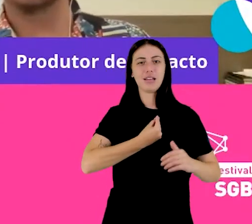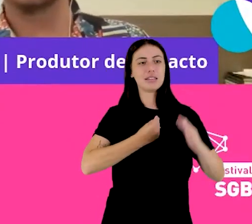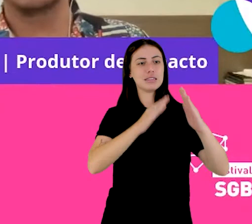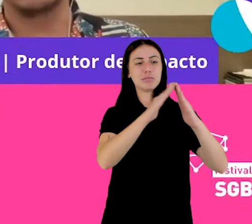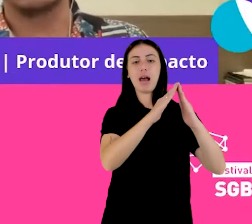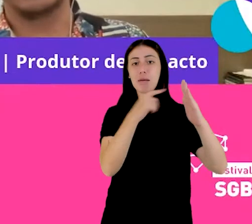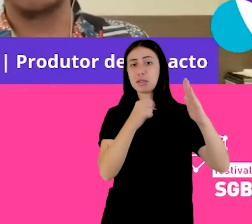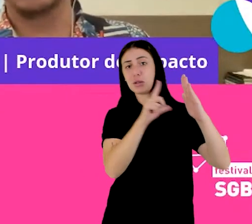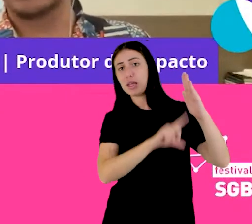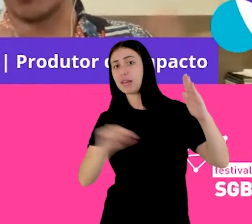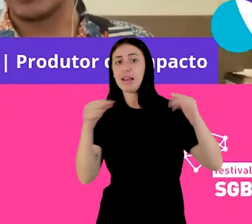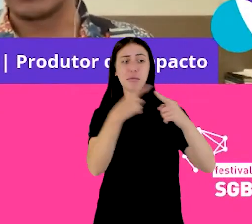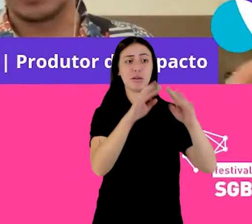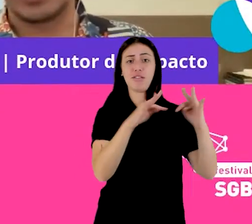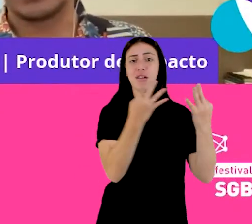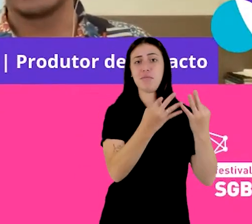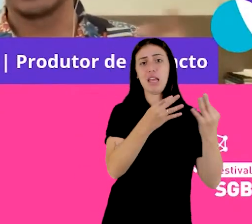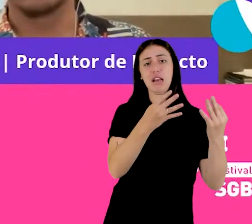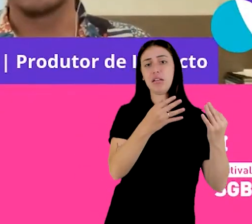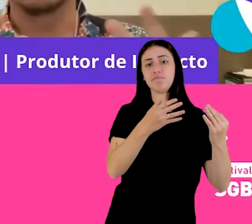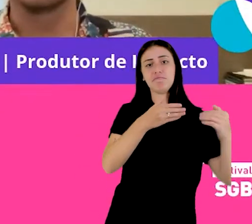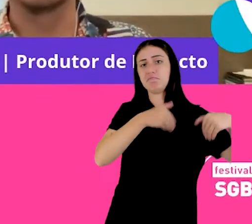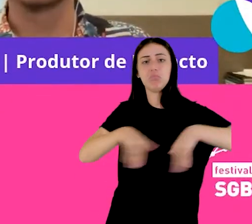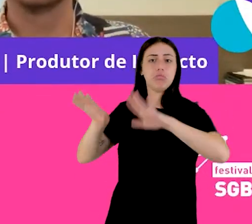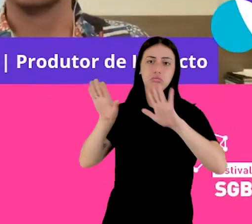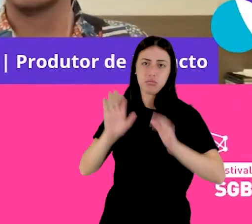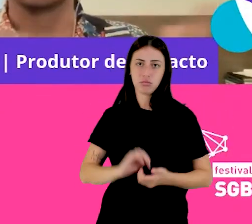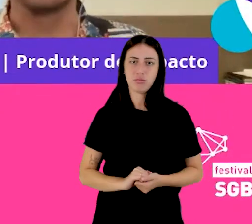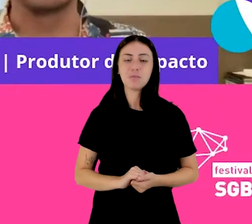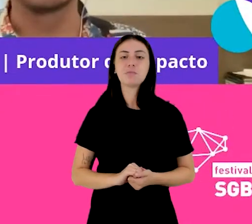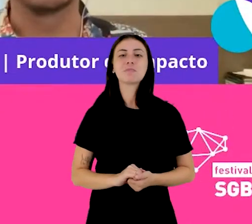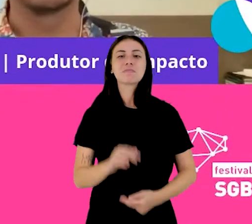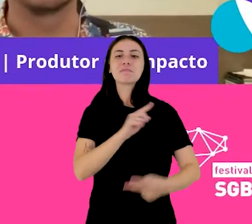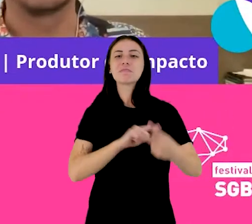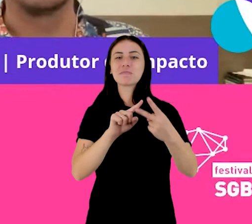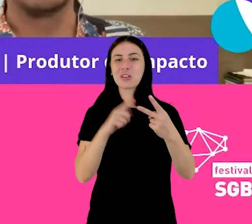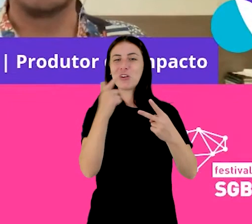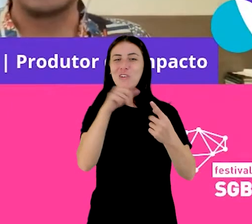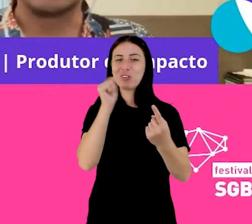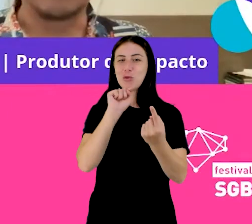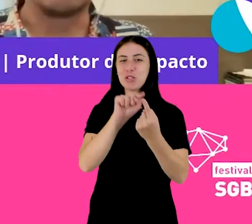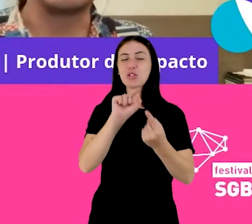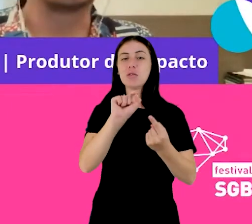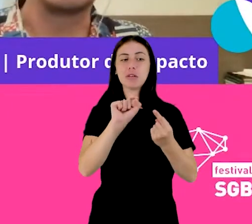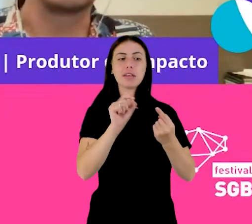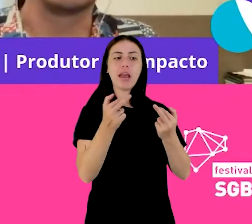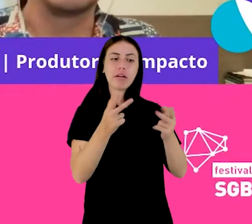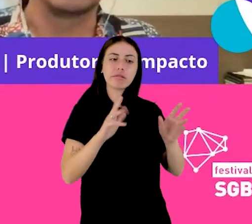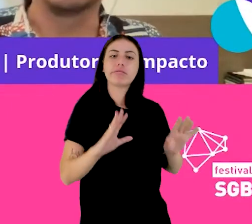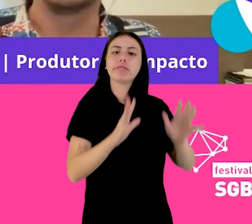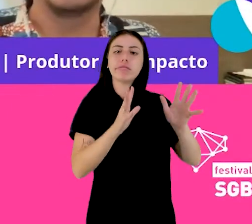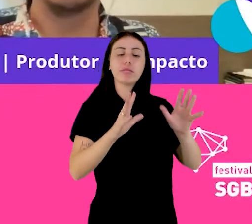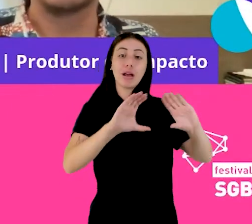era sensibilizar, principalmente a comunidade escolar, educadores, educadoras, gestores como um todo, né, para que se promovam mais conversas